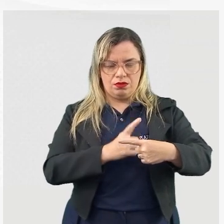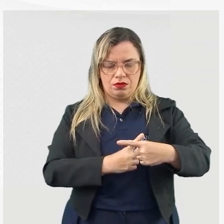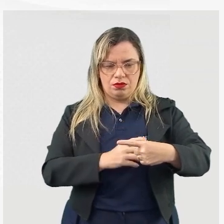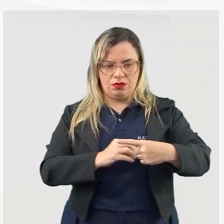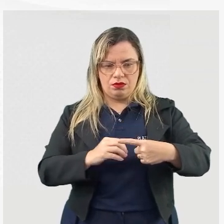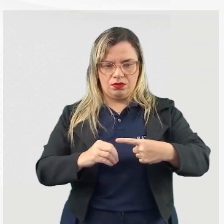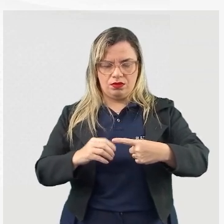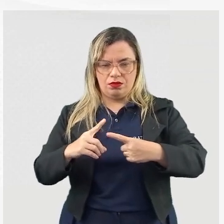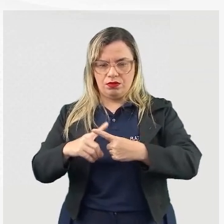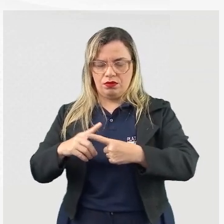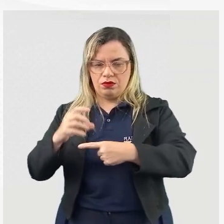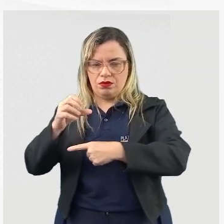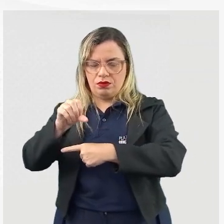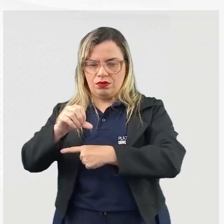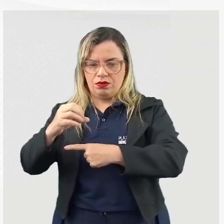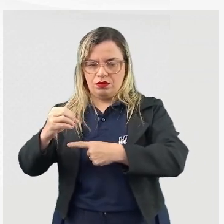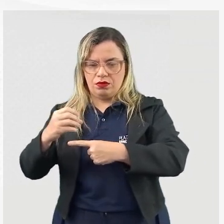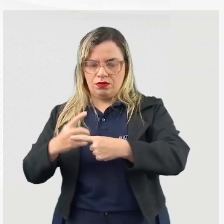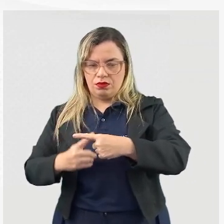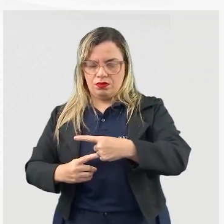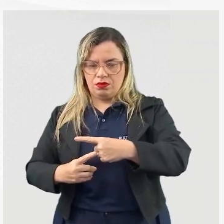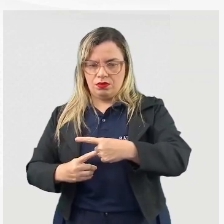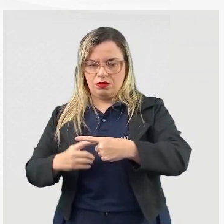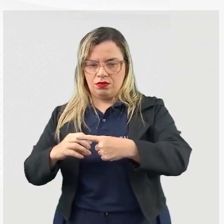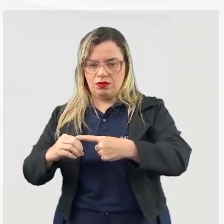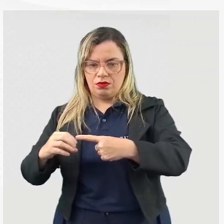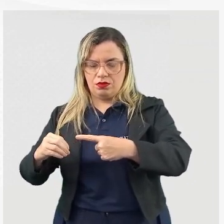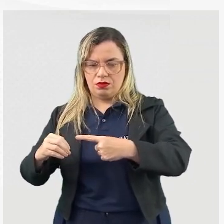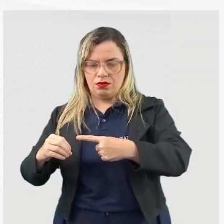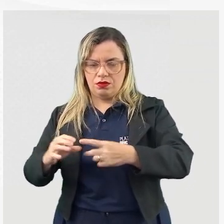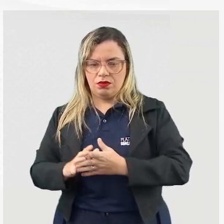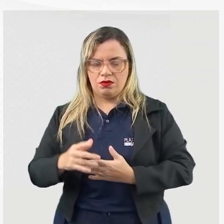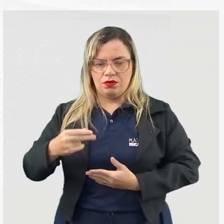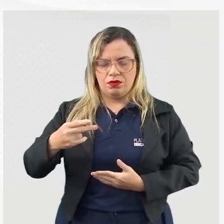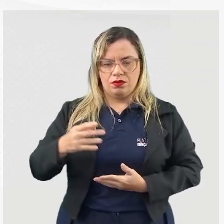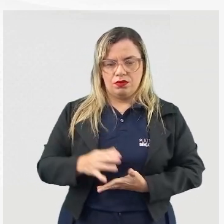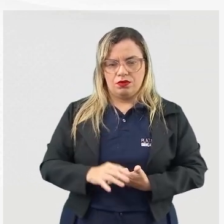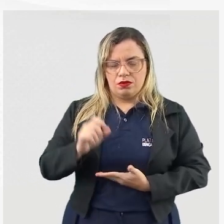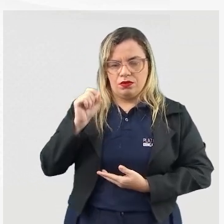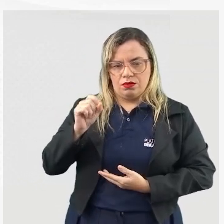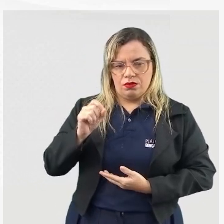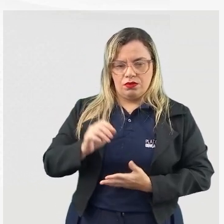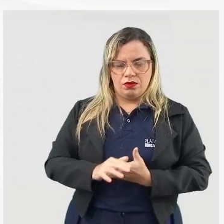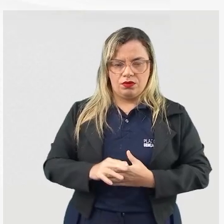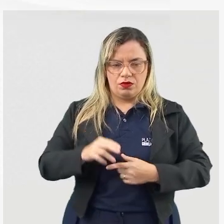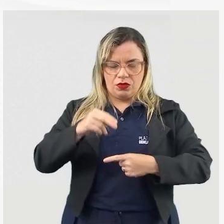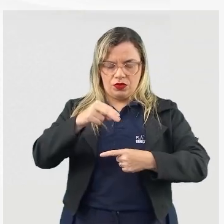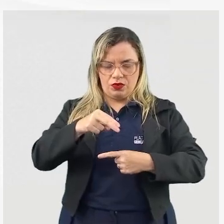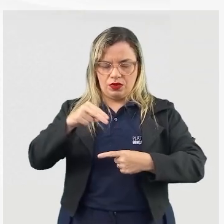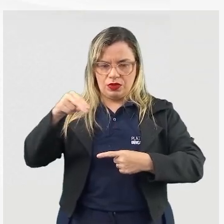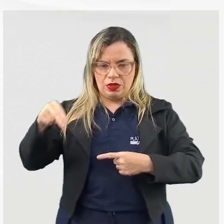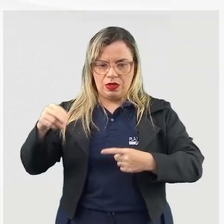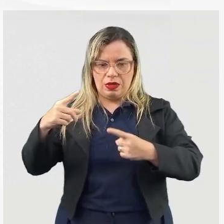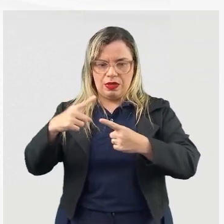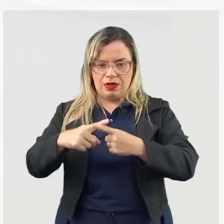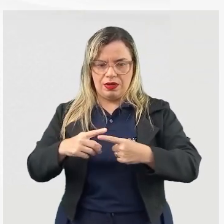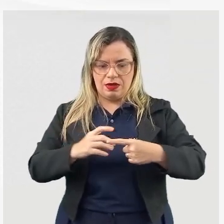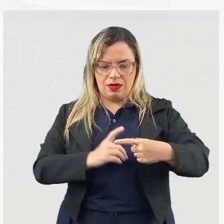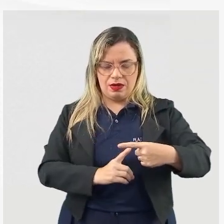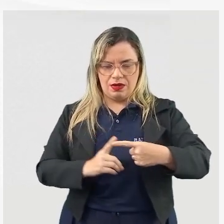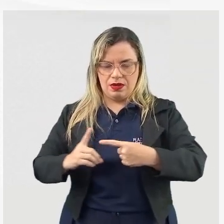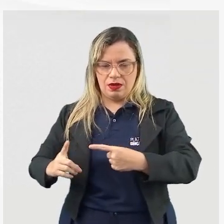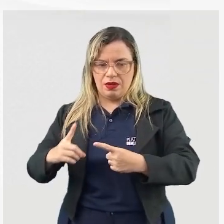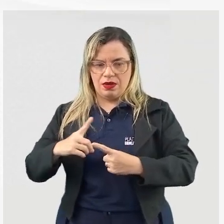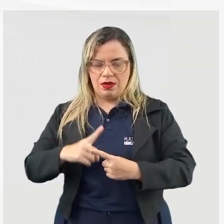100. Vamos fazer o seguinte, vamos multiplicar o numerador com o numerador e o denominador com o denominador. Multiplicar